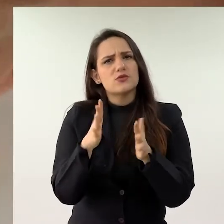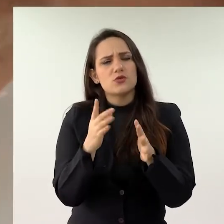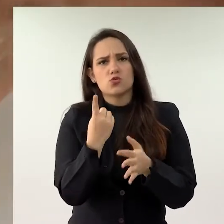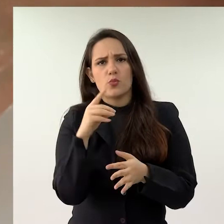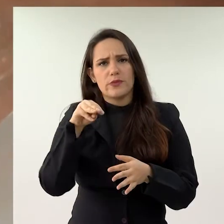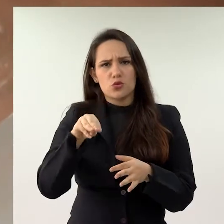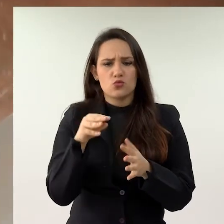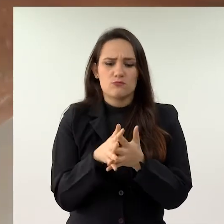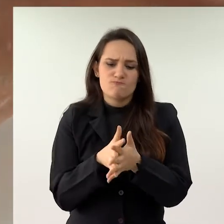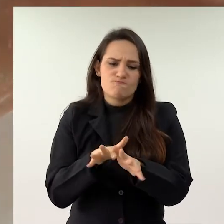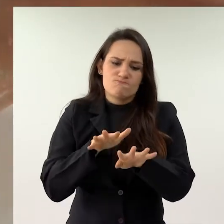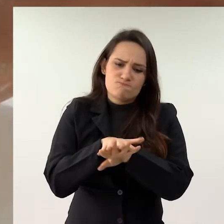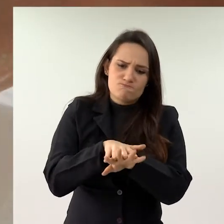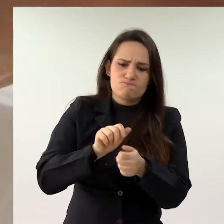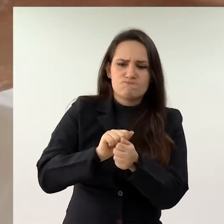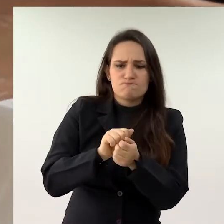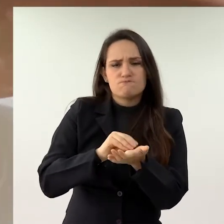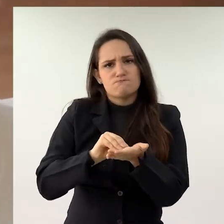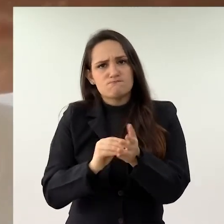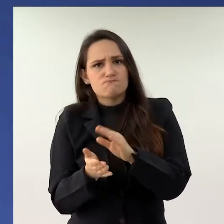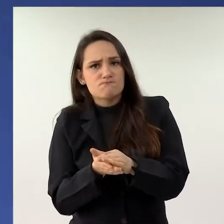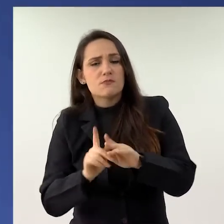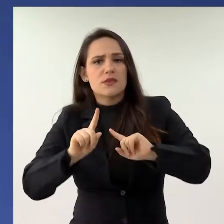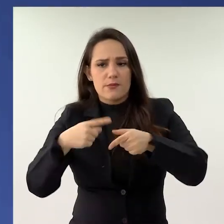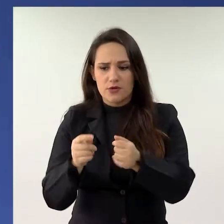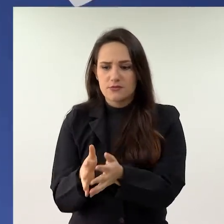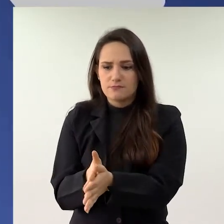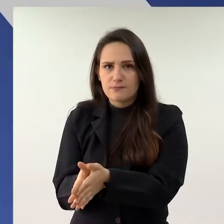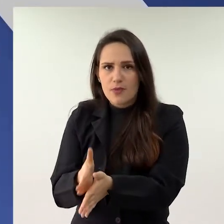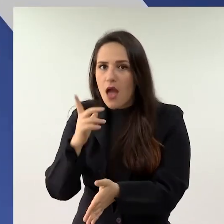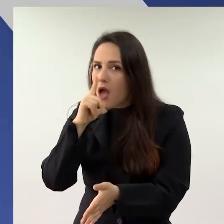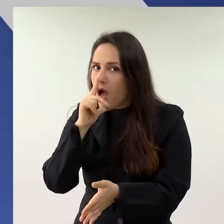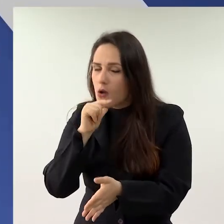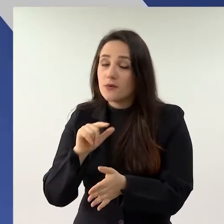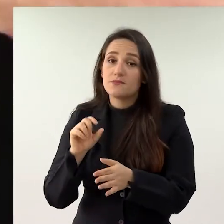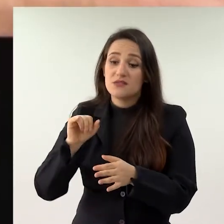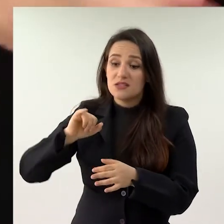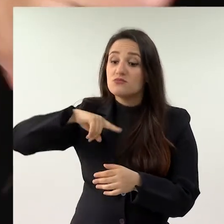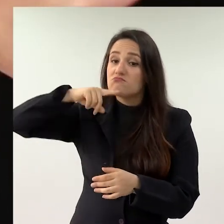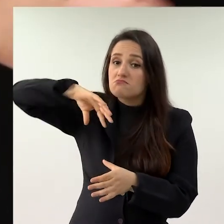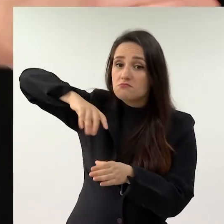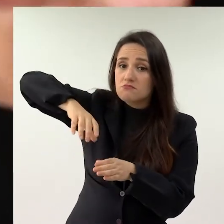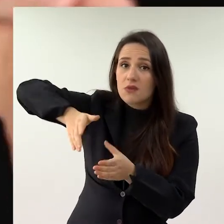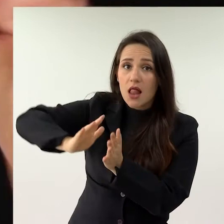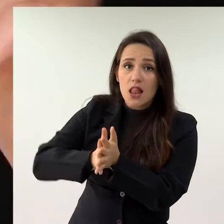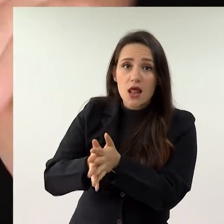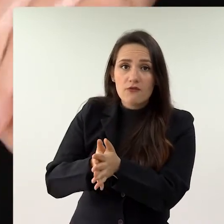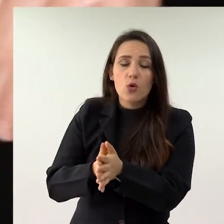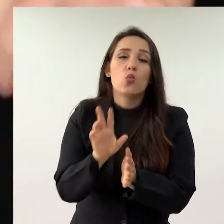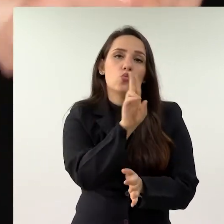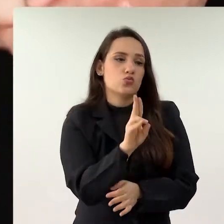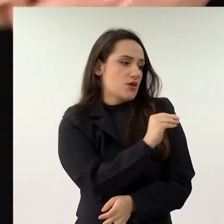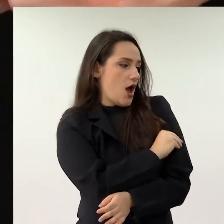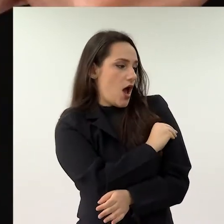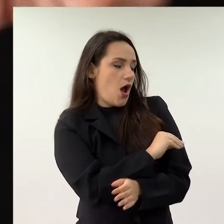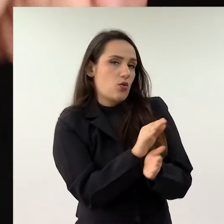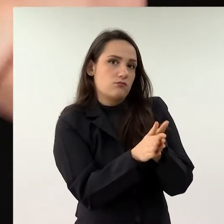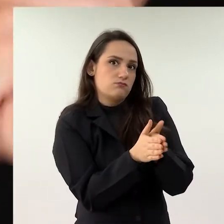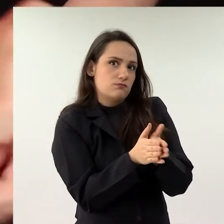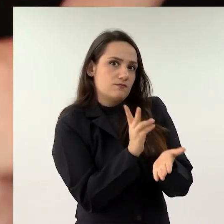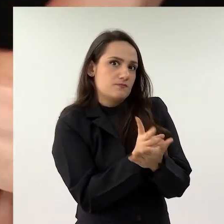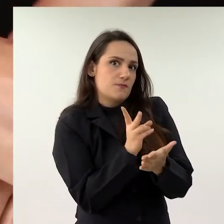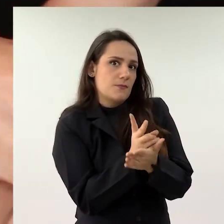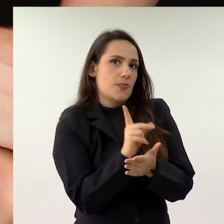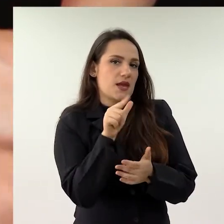60 segundos antes de enxaguá-las. Se não for possível lavar as mãos, use o álcool em gel, com